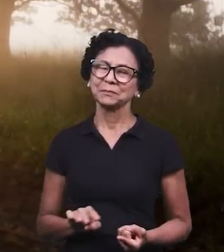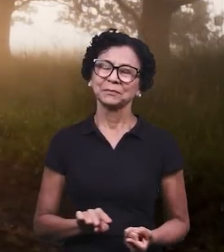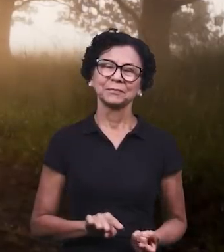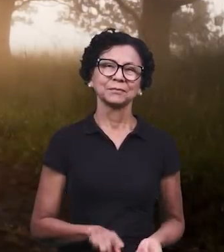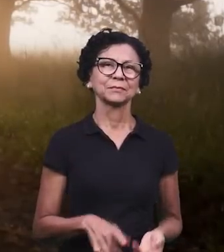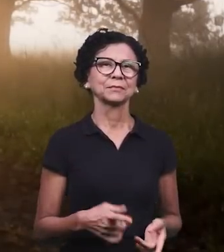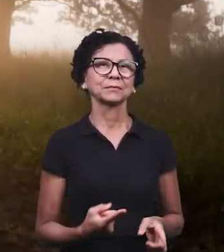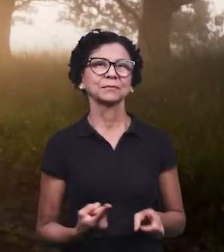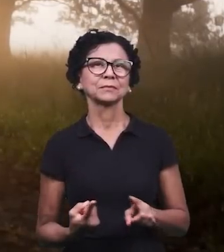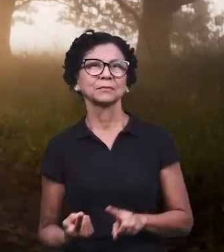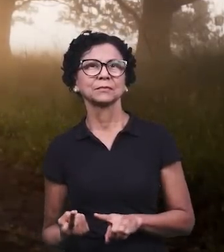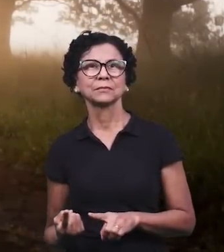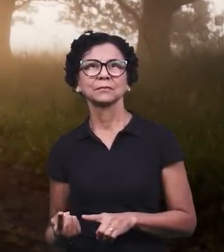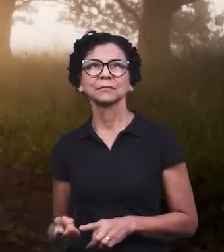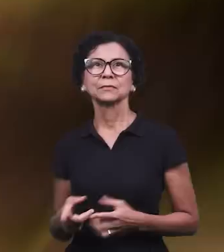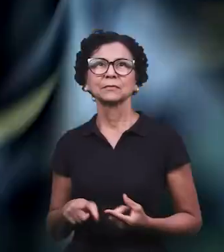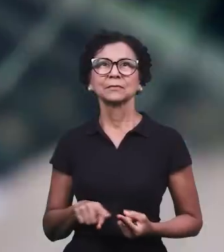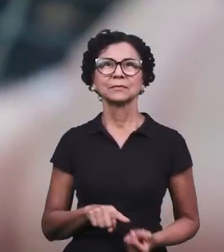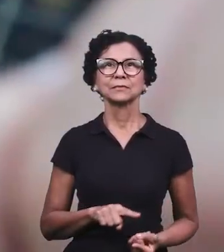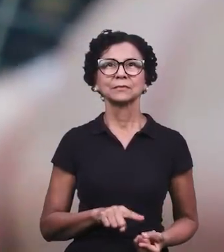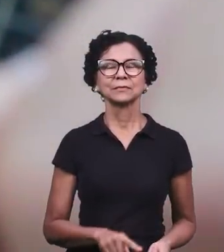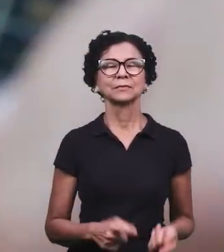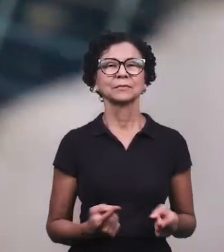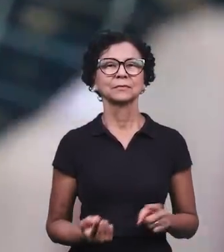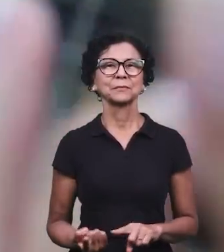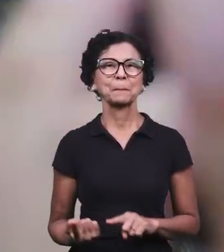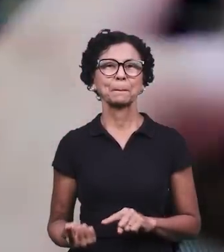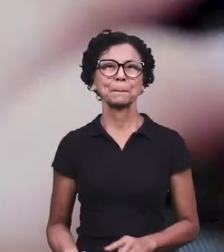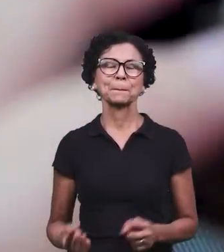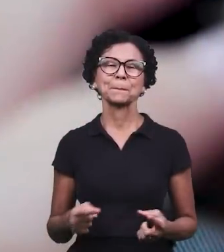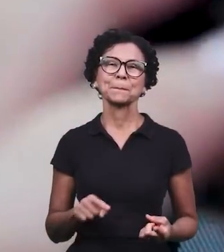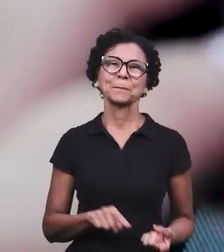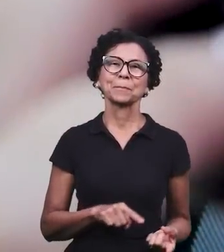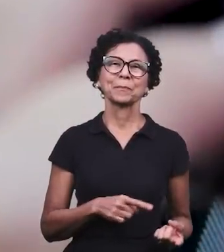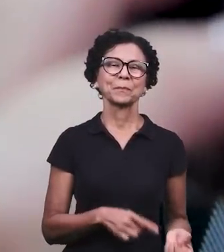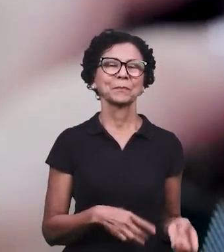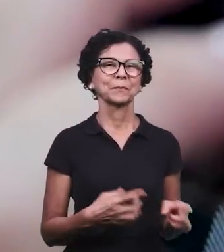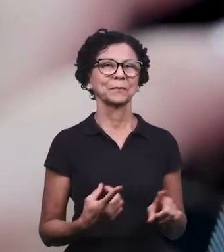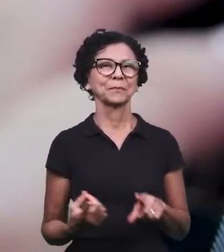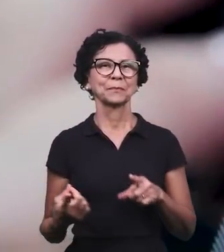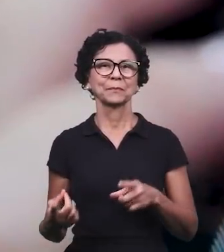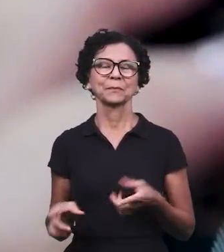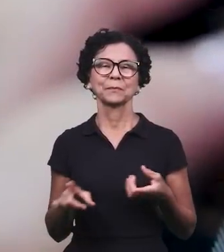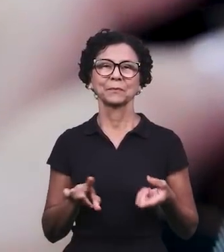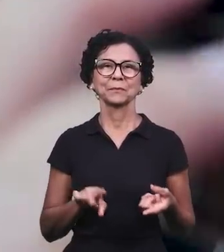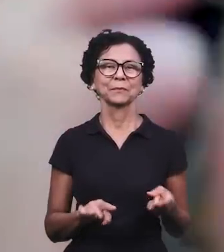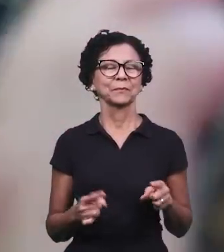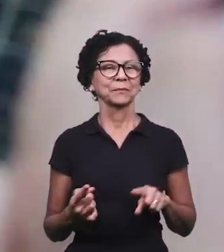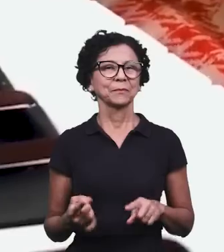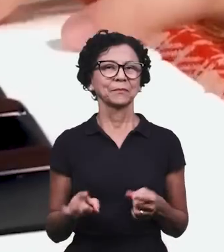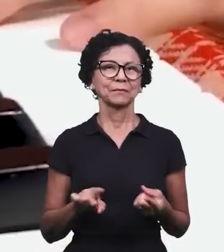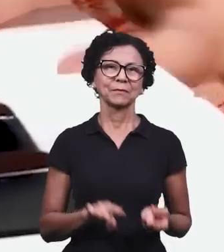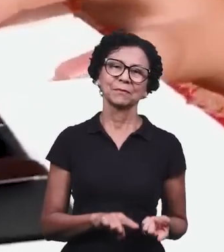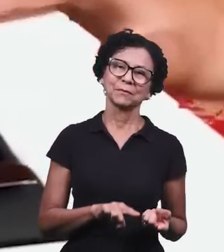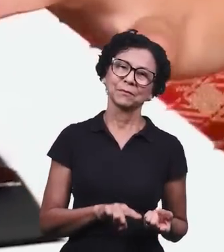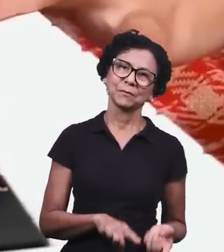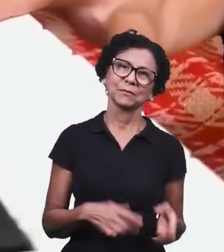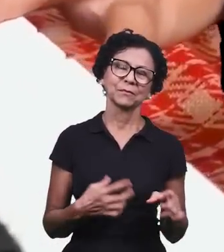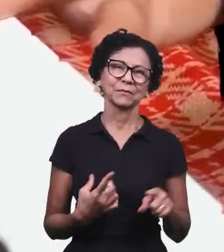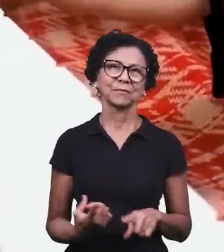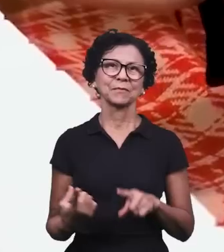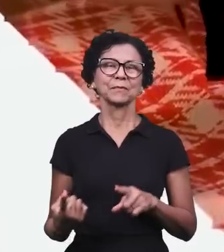sobre a necessidade agora de nós entrarmos com o conhecimento da palavra, que todo crente vai ter que ter,